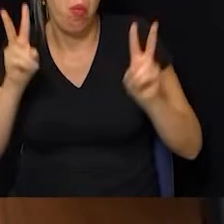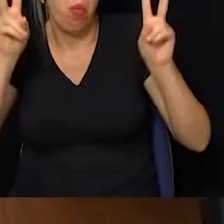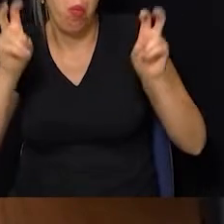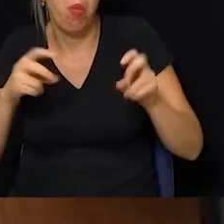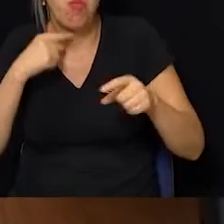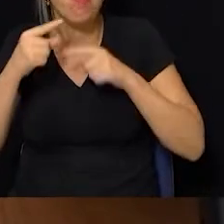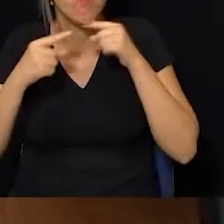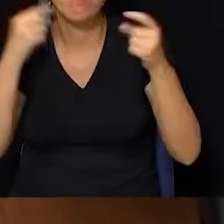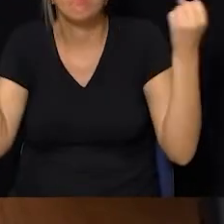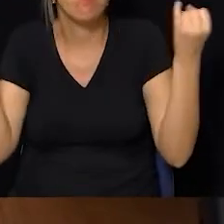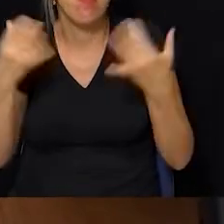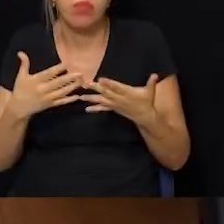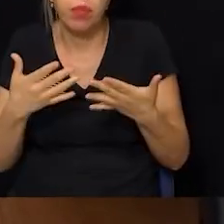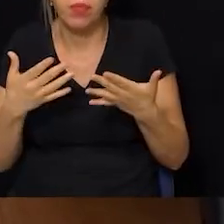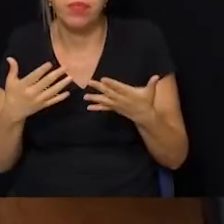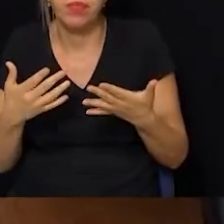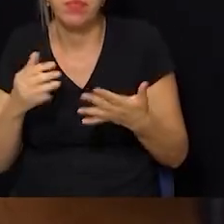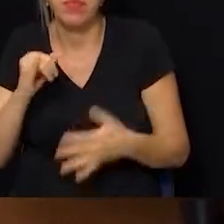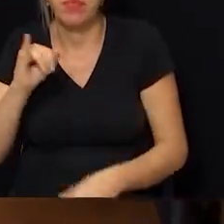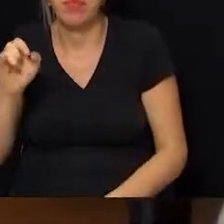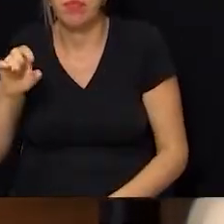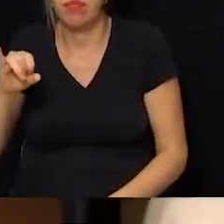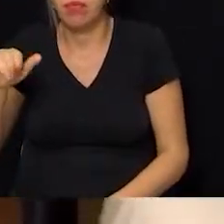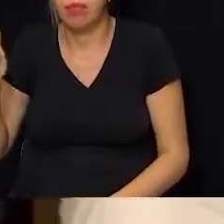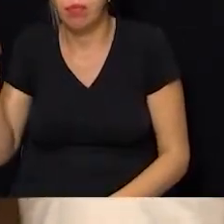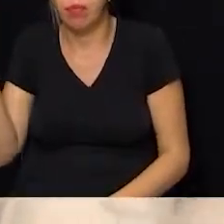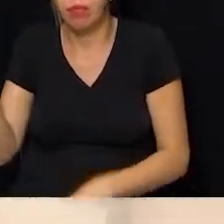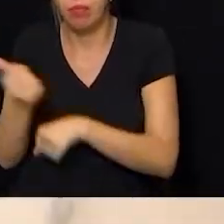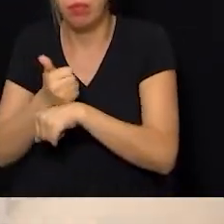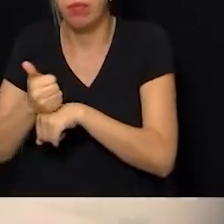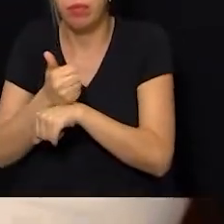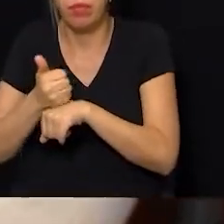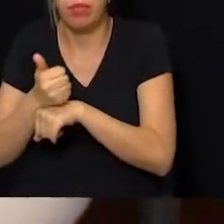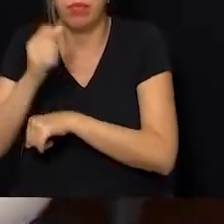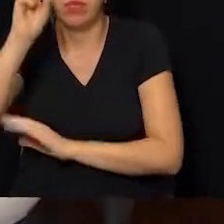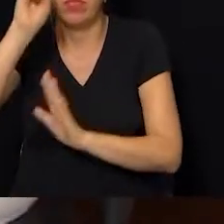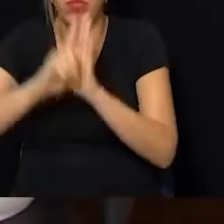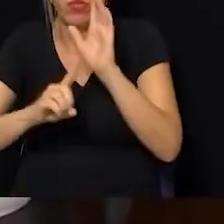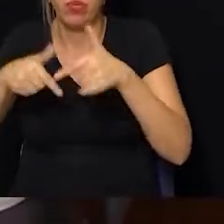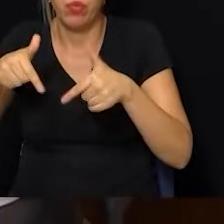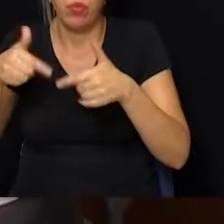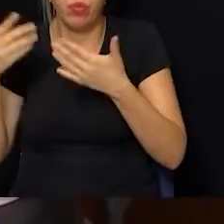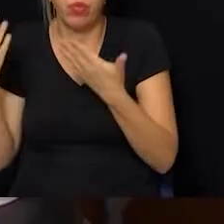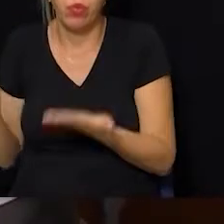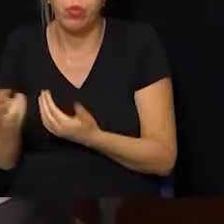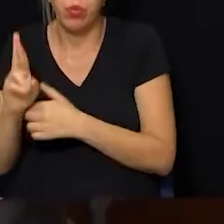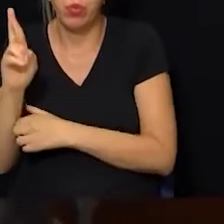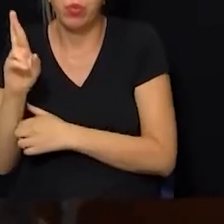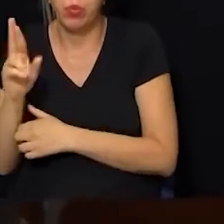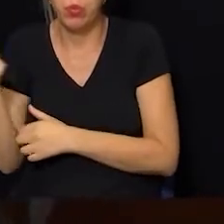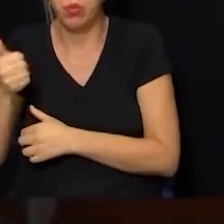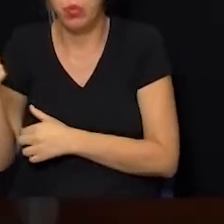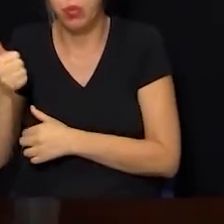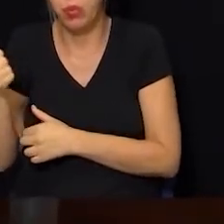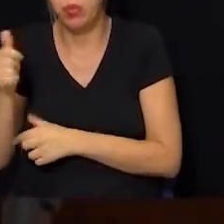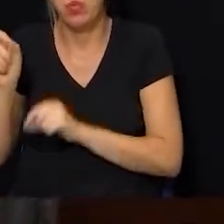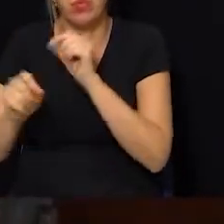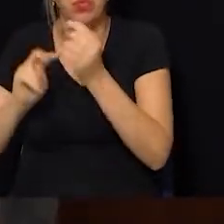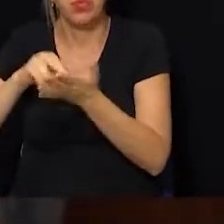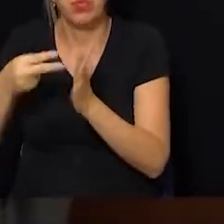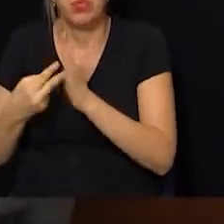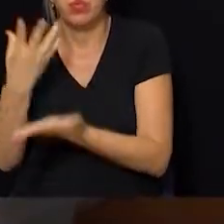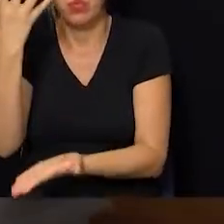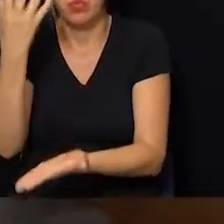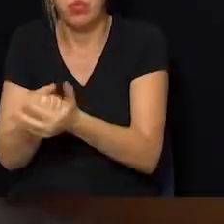sobre isso e tirar todas as dúvidas com a Jéssica Atílio, que é especialista em Direito do Trabalho. Doutora Jéssica, primeiramente, o que é